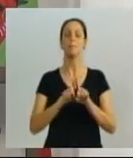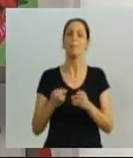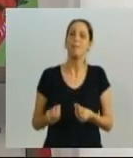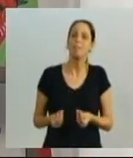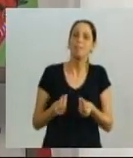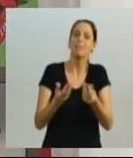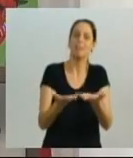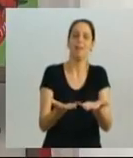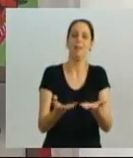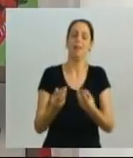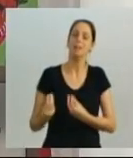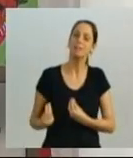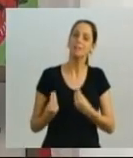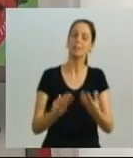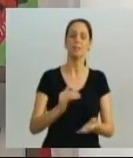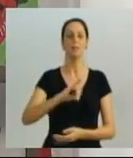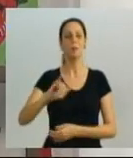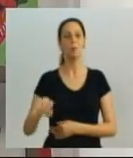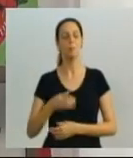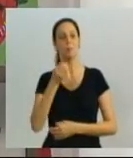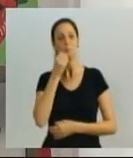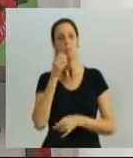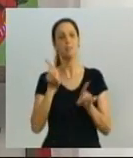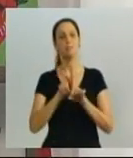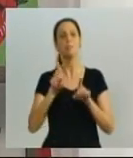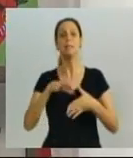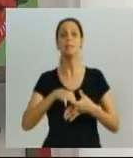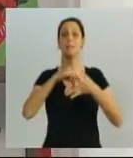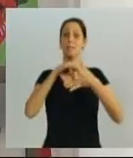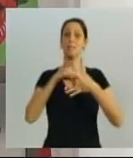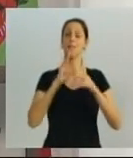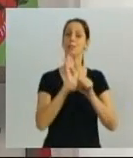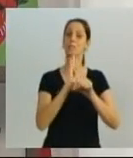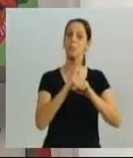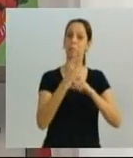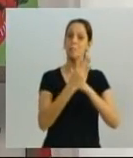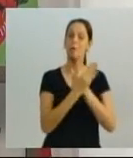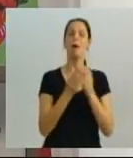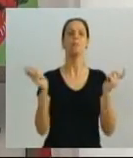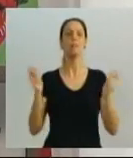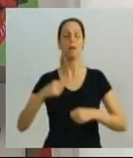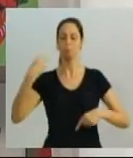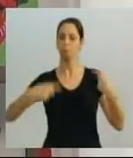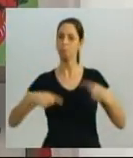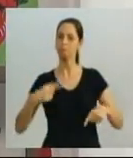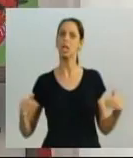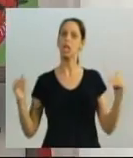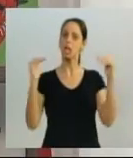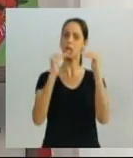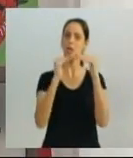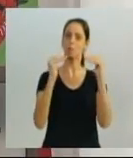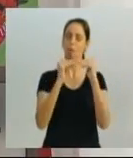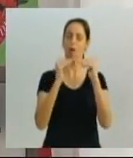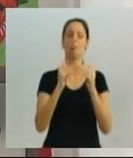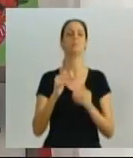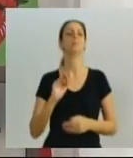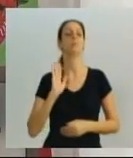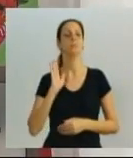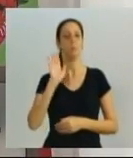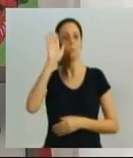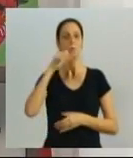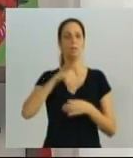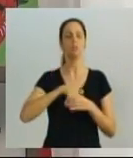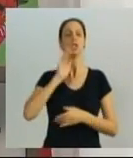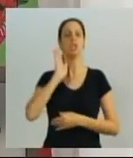oportunidade para as lideranças de bairro poder competir de igual para igual com os candidatos que já estão